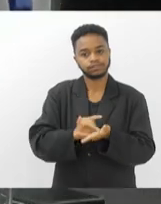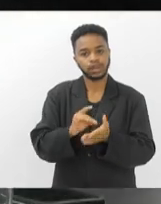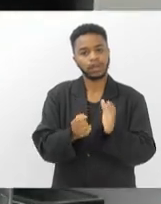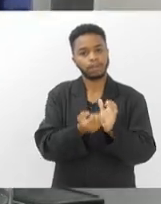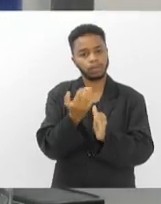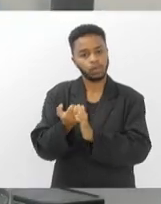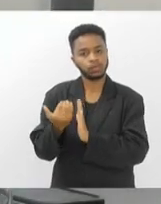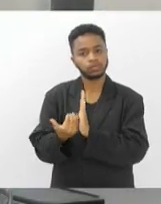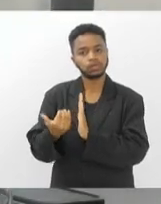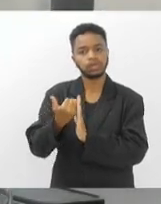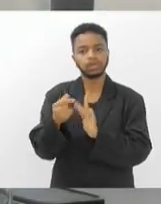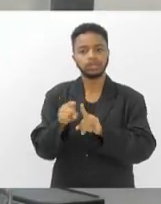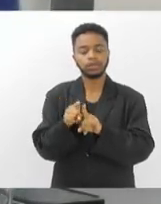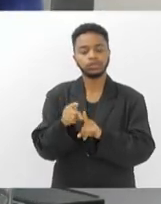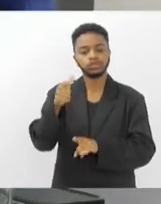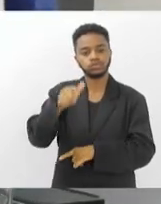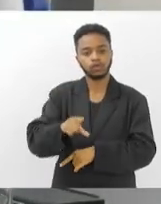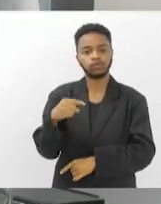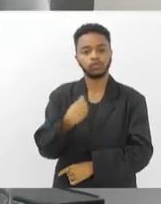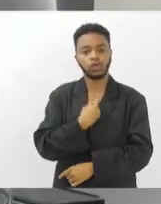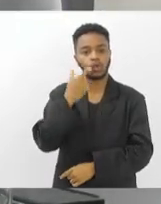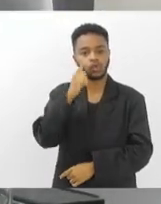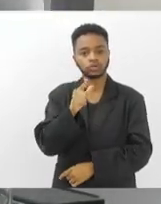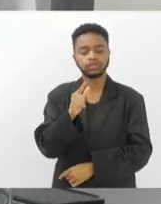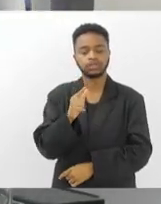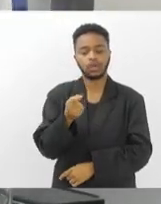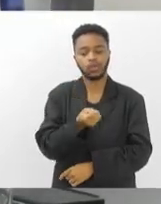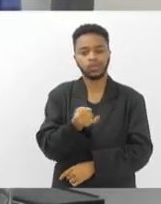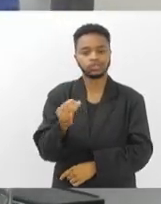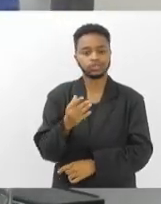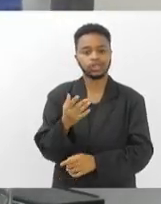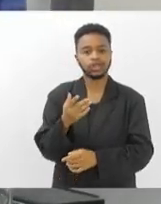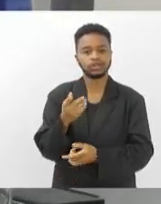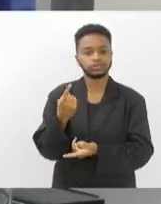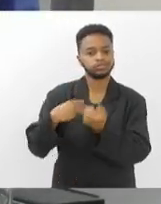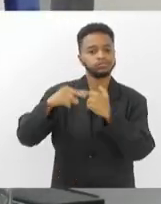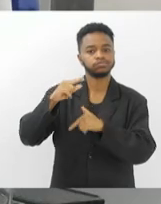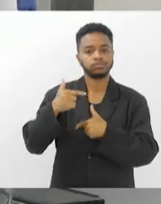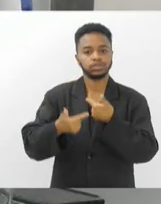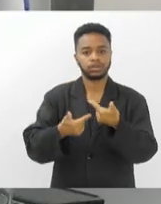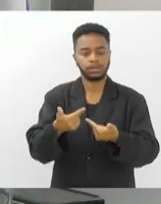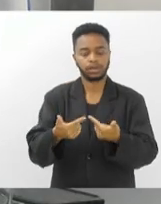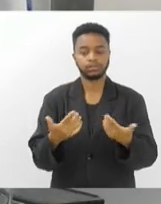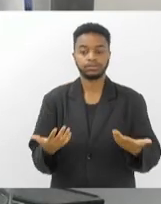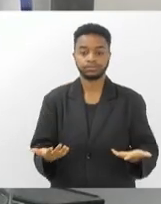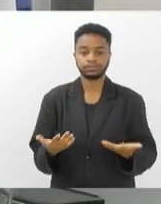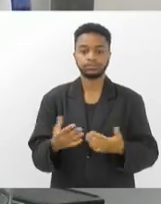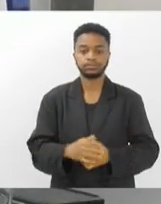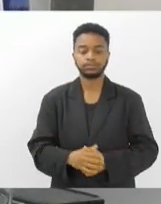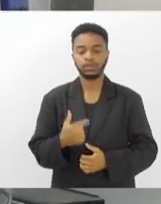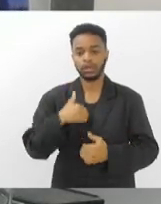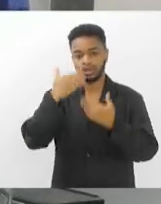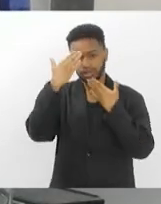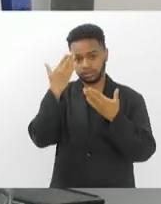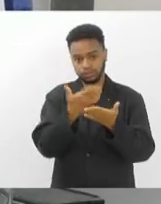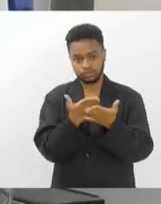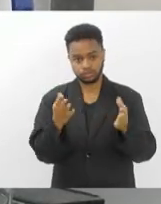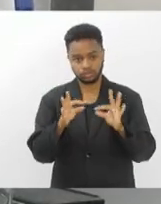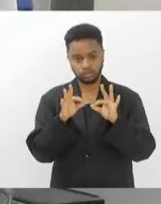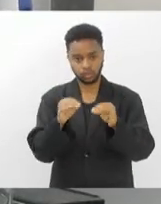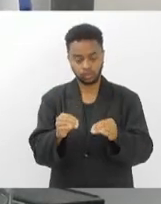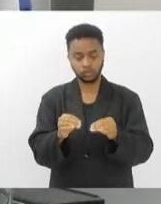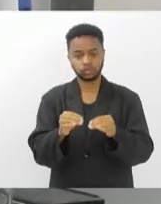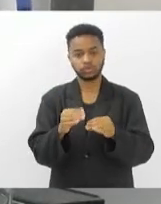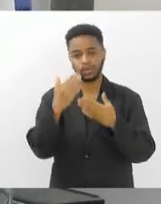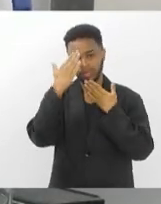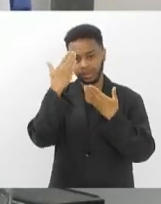produtivo. De novo, a gente batendo recorde, não é só o número pelo número, mas é a qualidade do trabalho. Então, agradeço a todos, muito